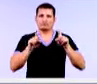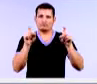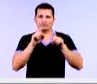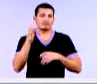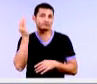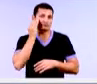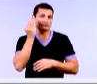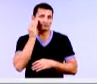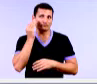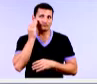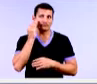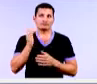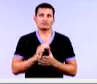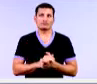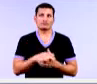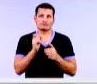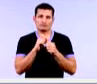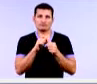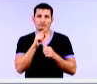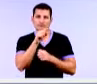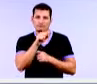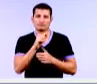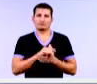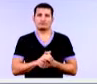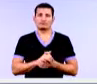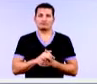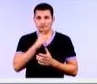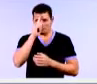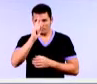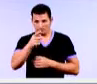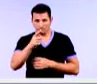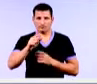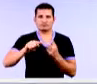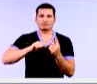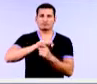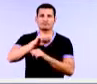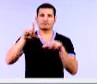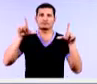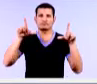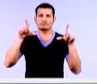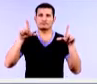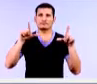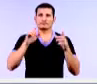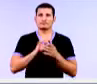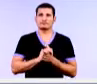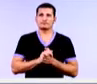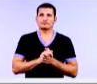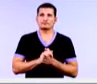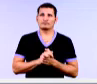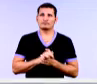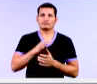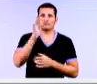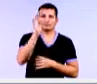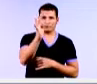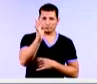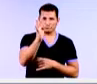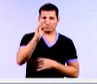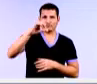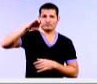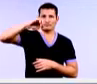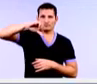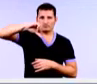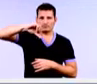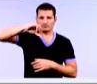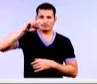teste, e eu vou feito ele aqui, eu vou mandar executar ele. Para executar, nós apertamos o botão, a tecla F9 no